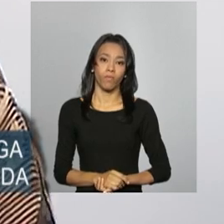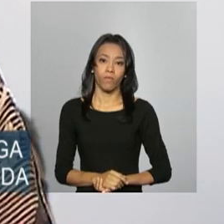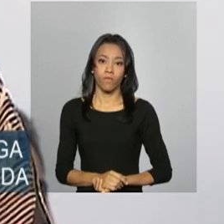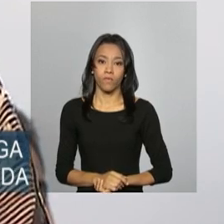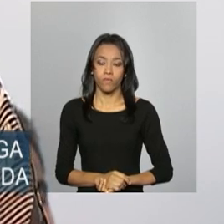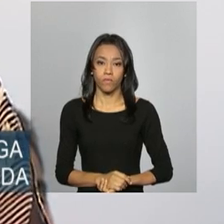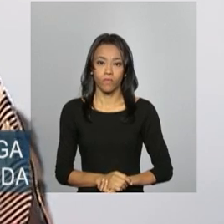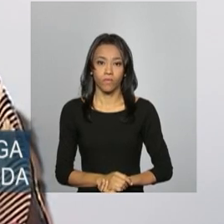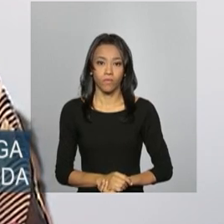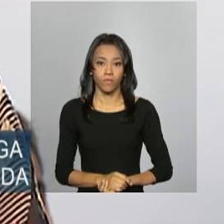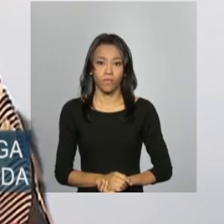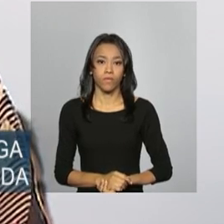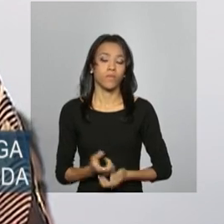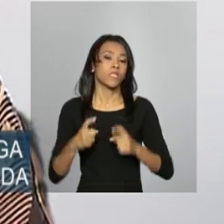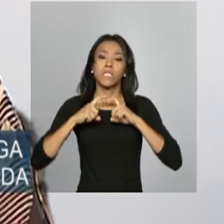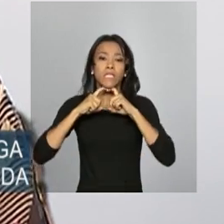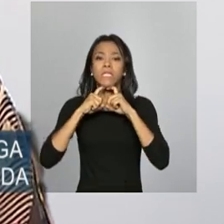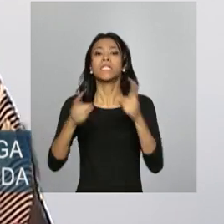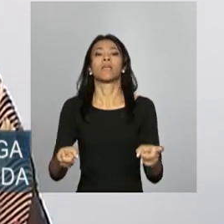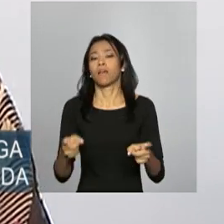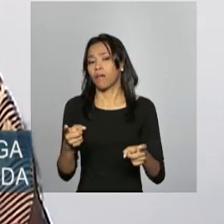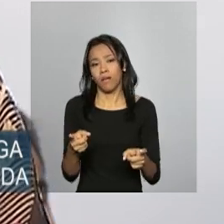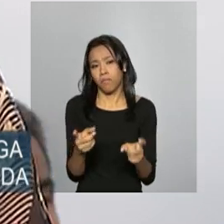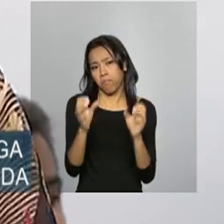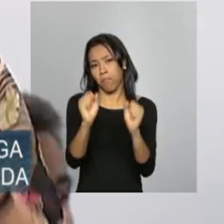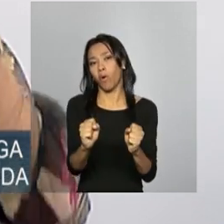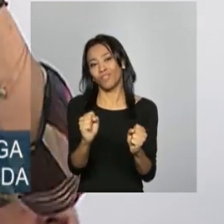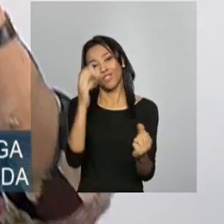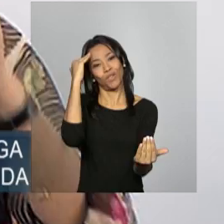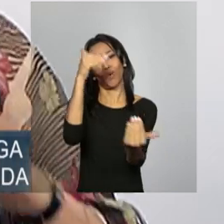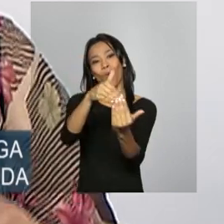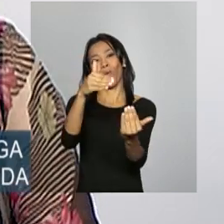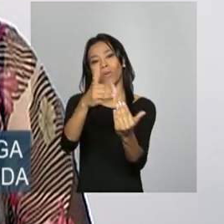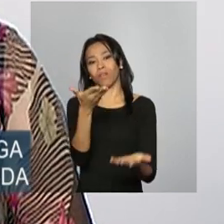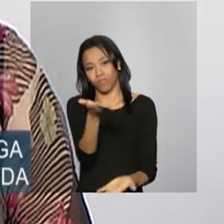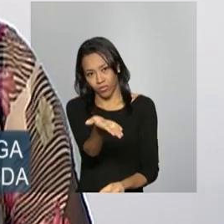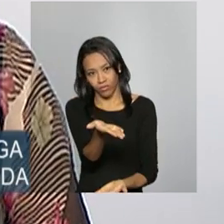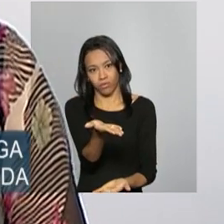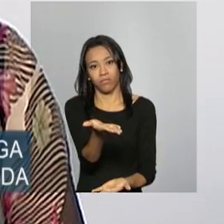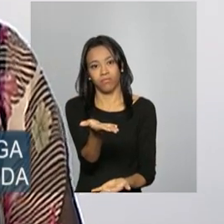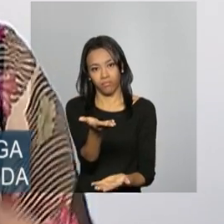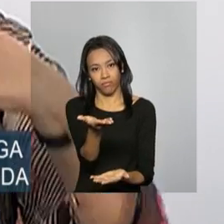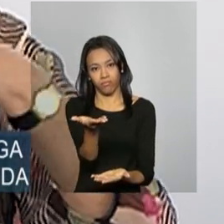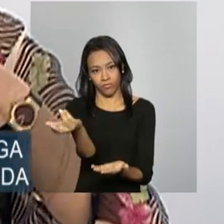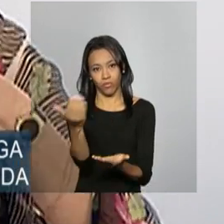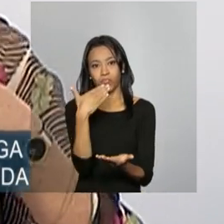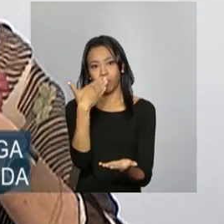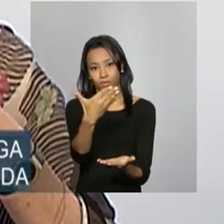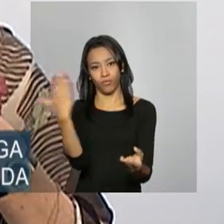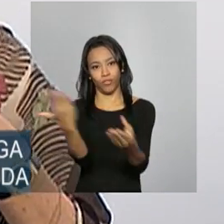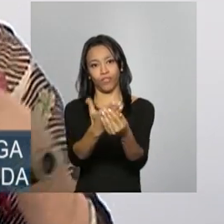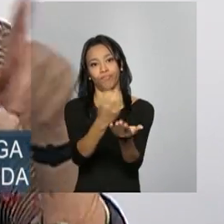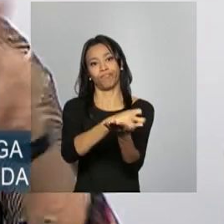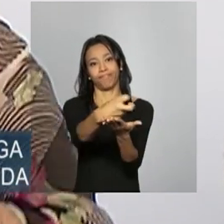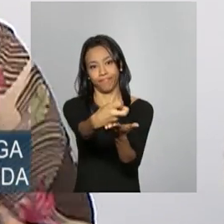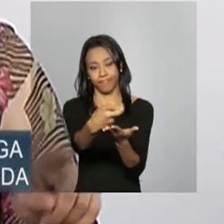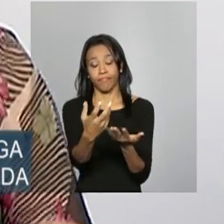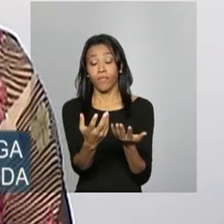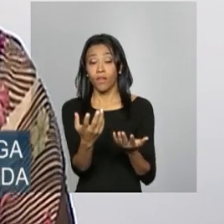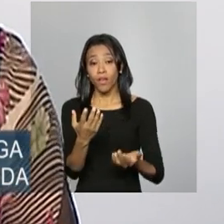Ninguém pode se conformar com isso. Agora eu quero dizer uma coisa: nós